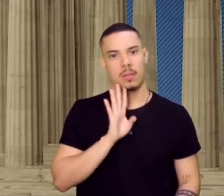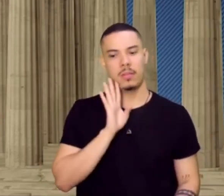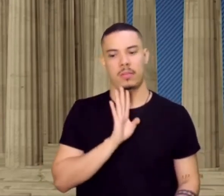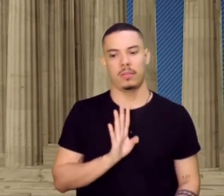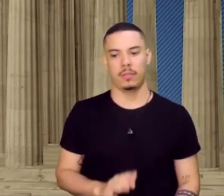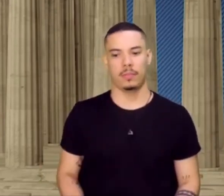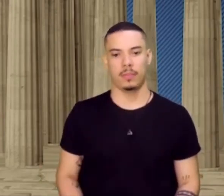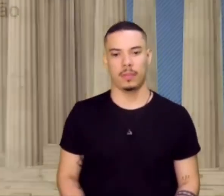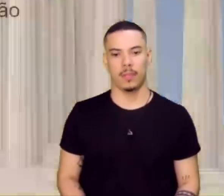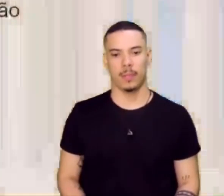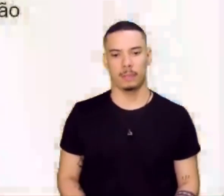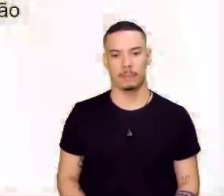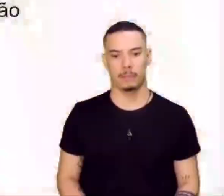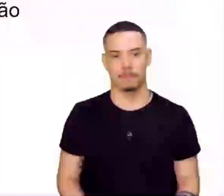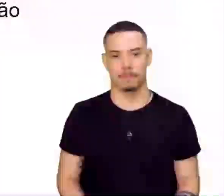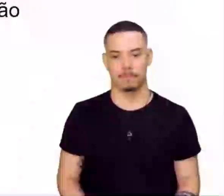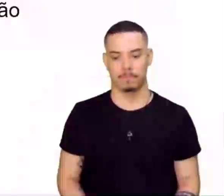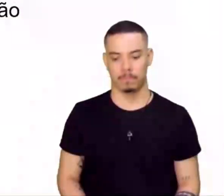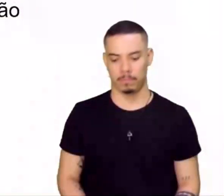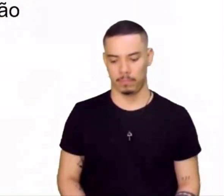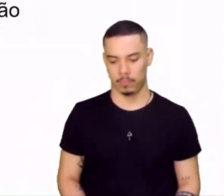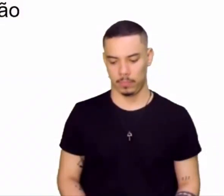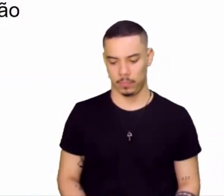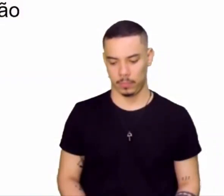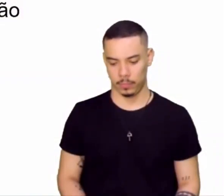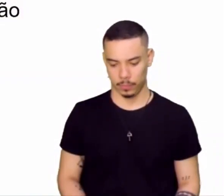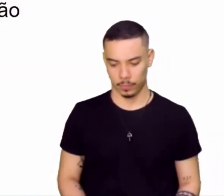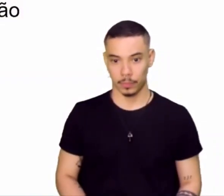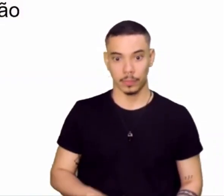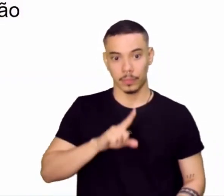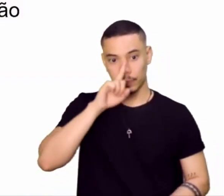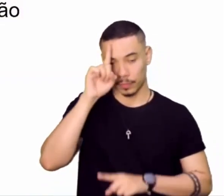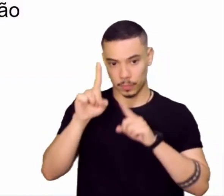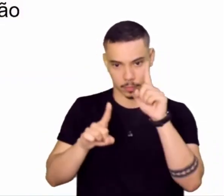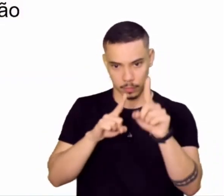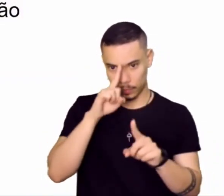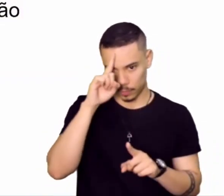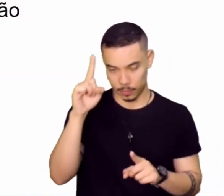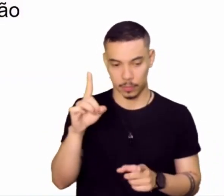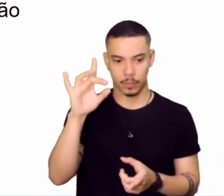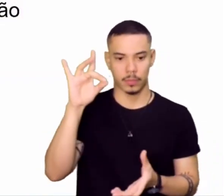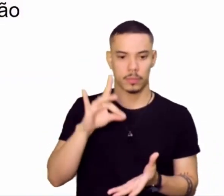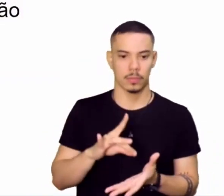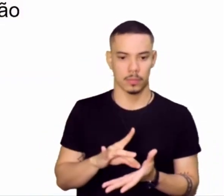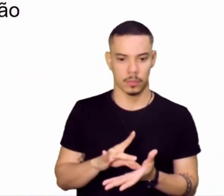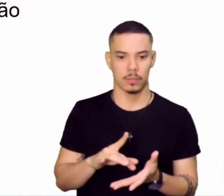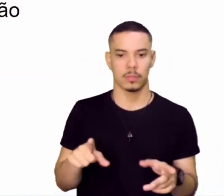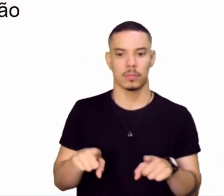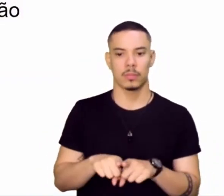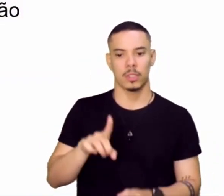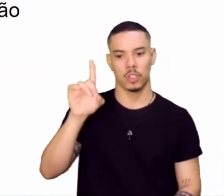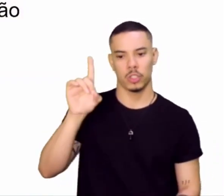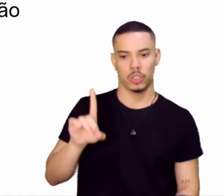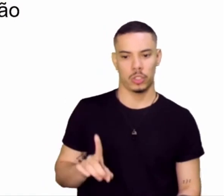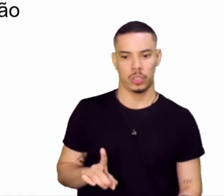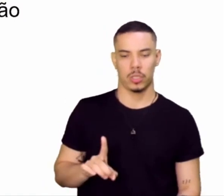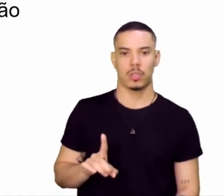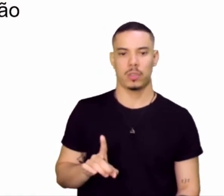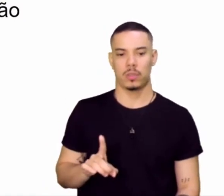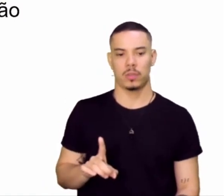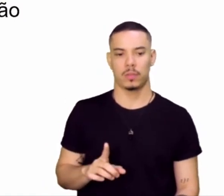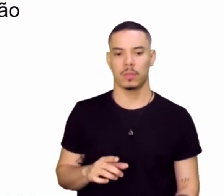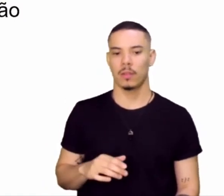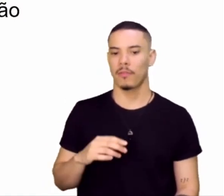ok? Olha aí, vamos lá. As ideias de igualdade e liberdade, como direitos civis,